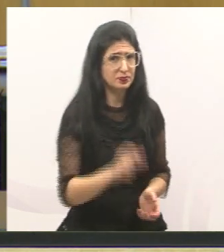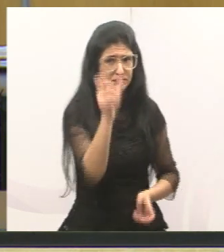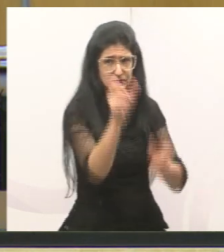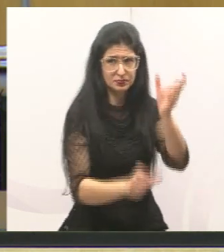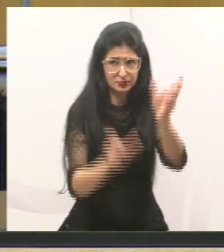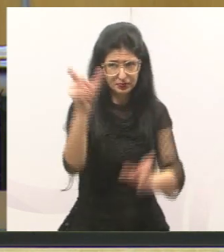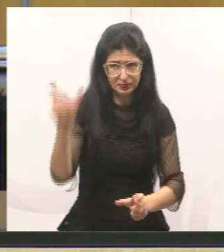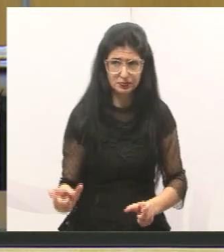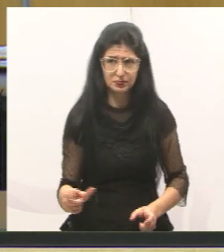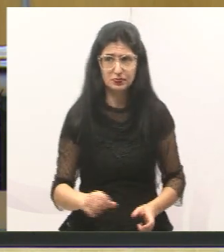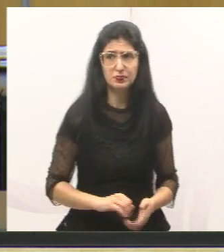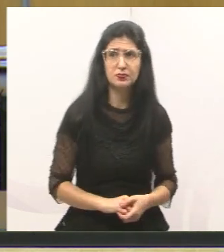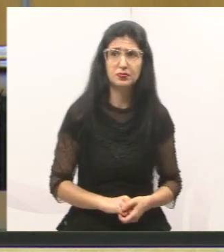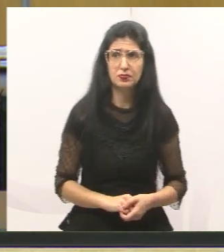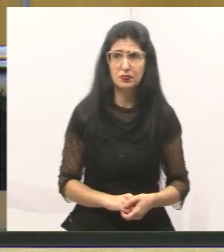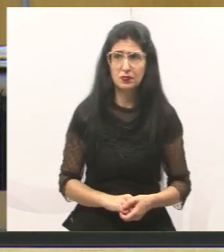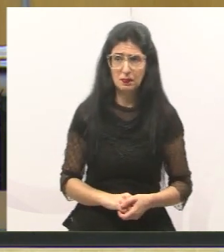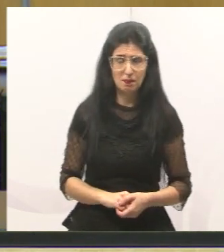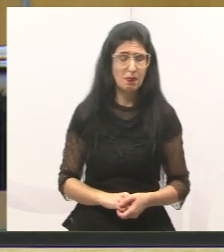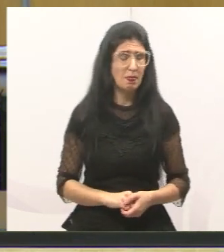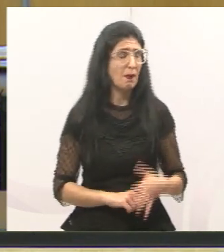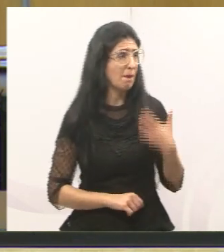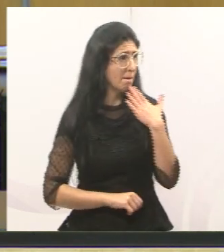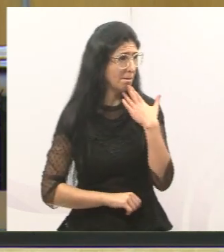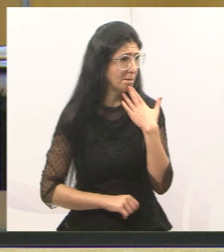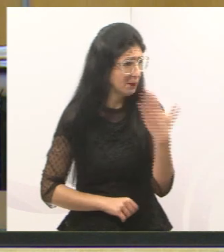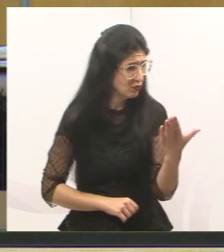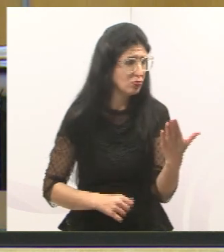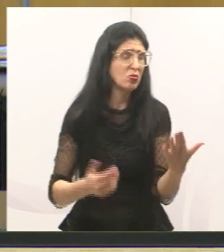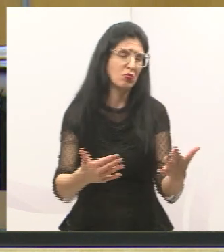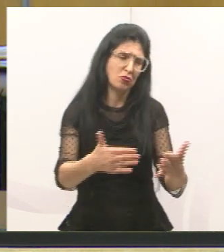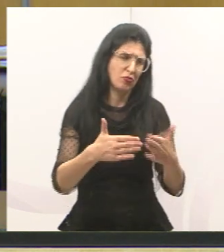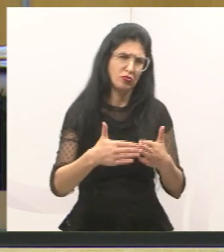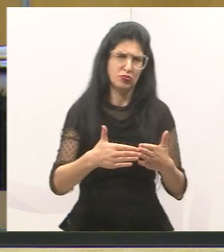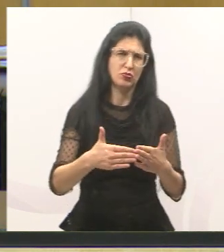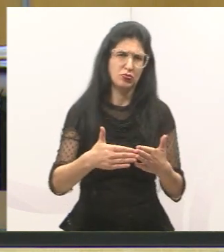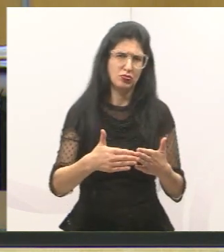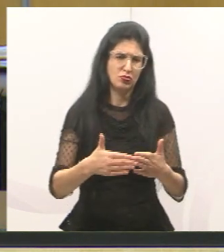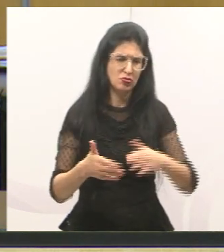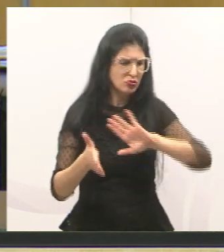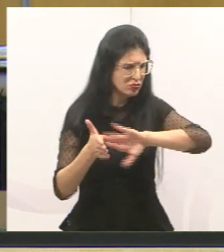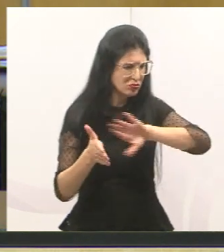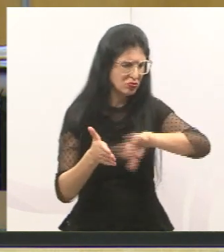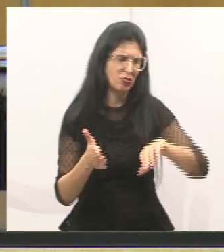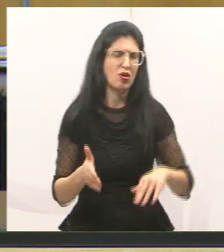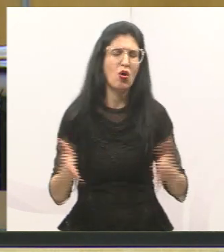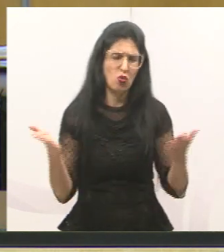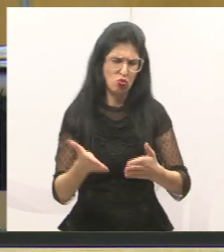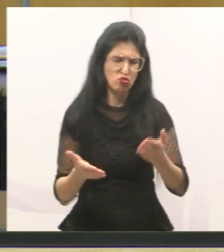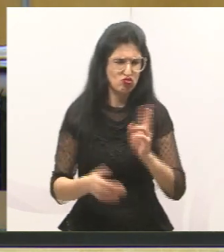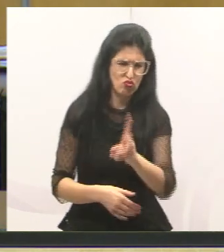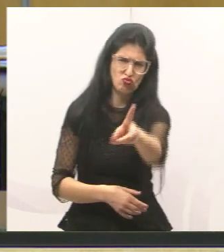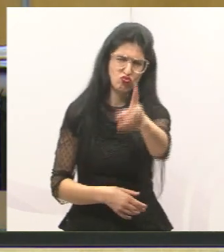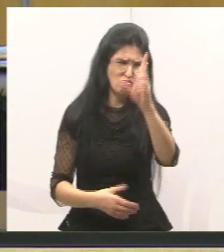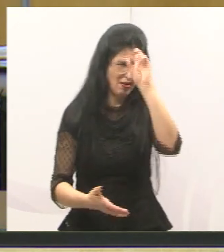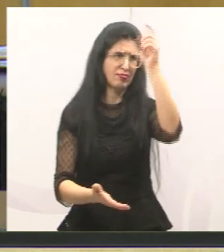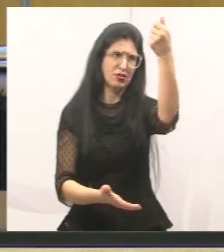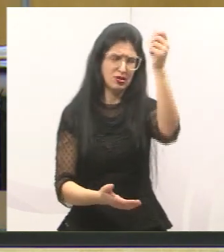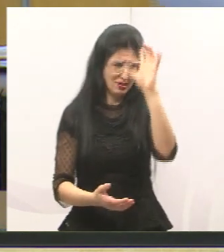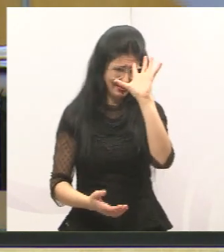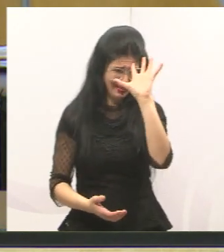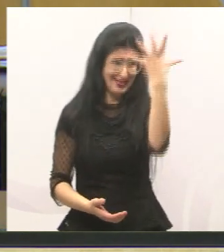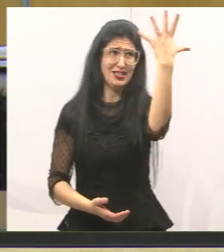este peticionário requer a suspensão da sessão de julgamento designada para o dia 17 de junho de 2020, consoante